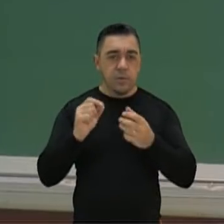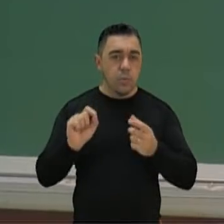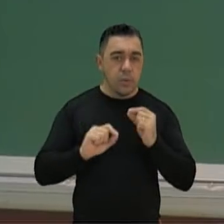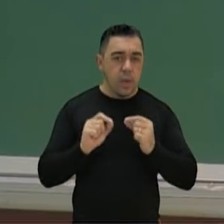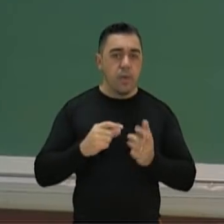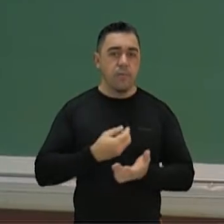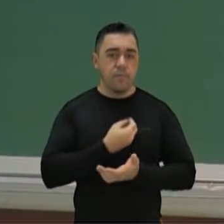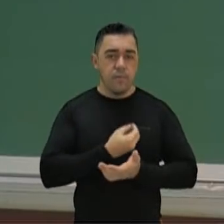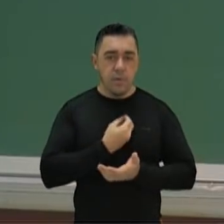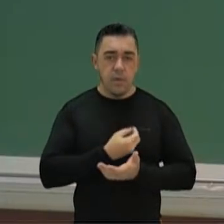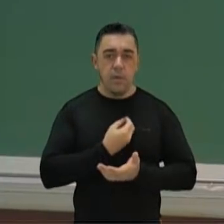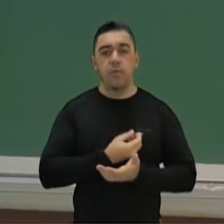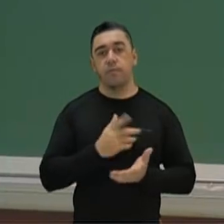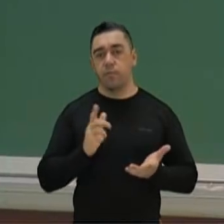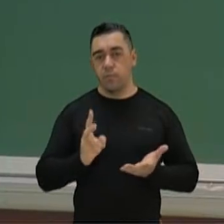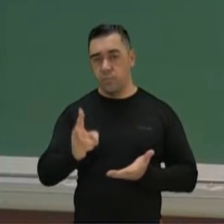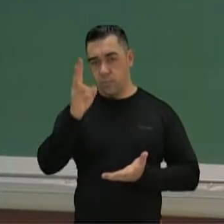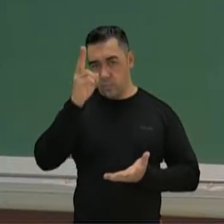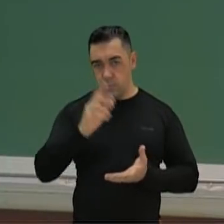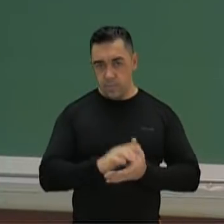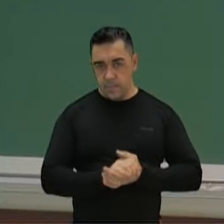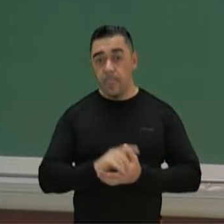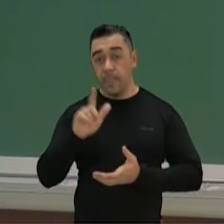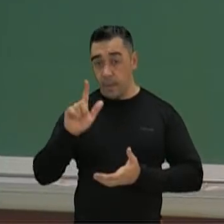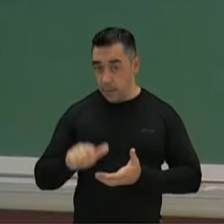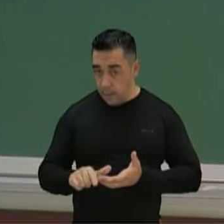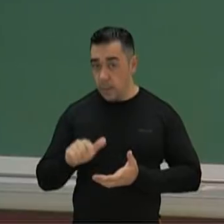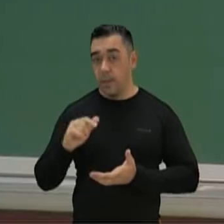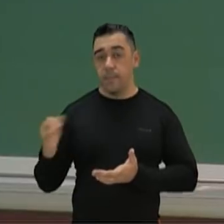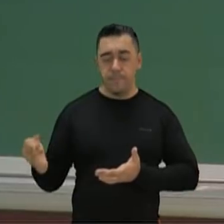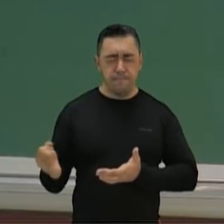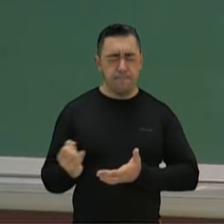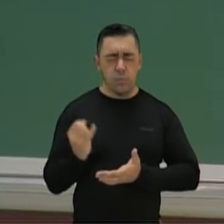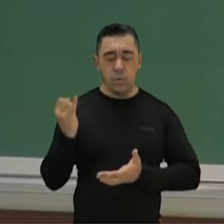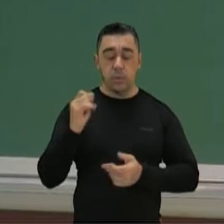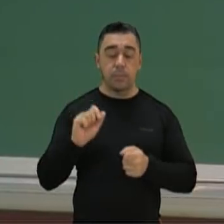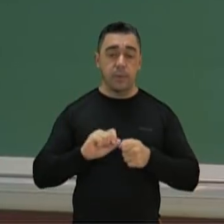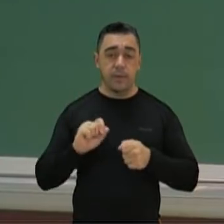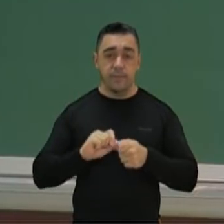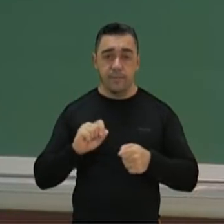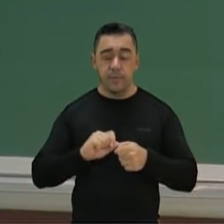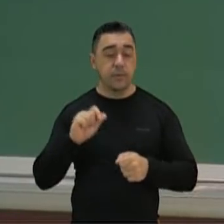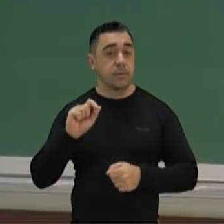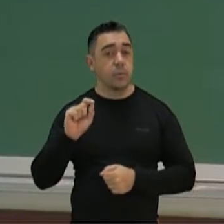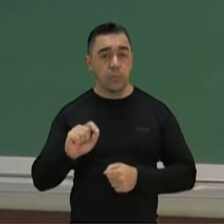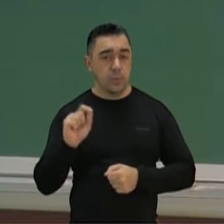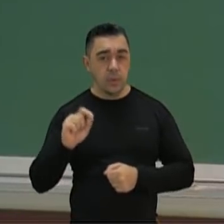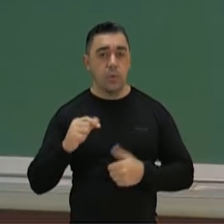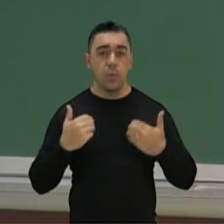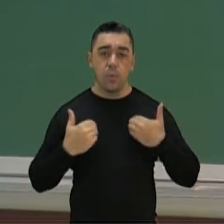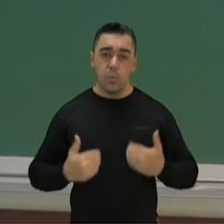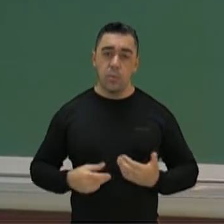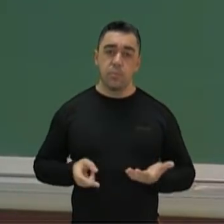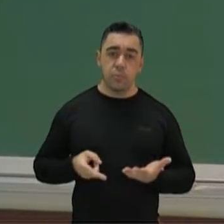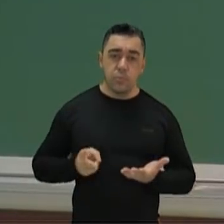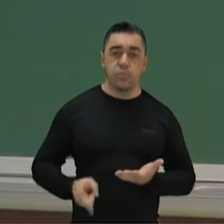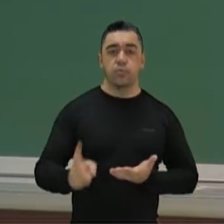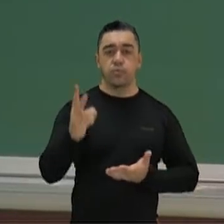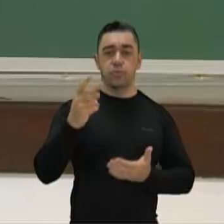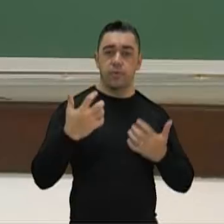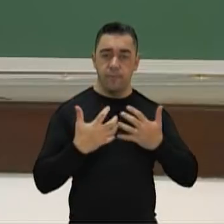ser vivo. Então, são estruturas fundamentais para construir e manter o nosso corpo